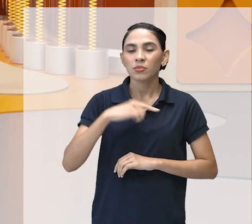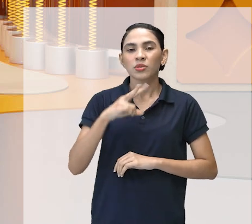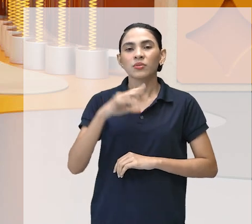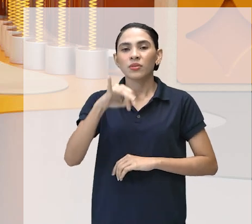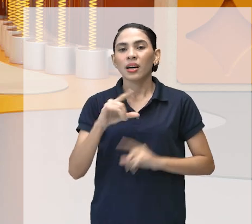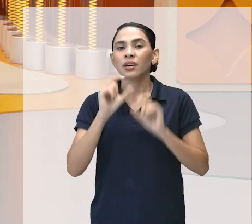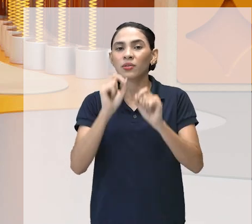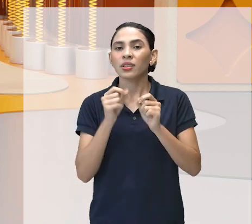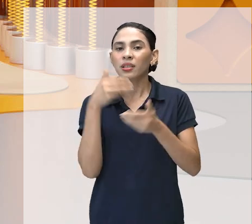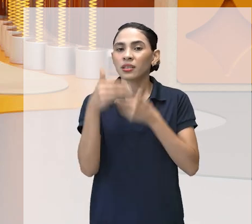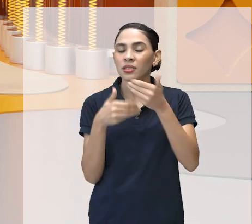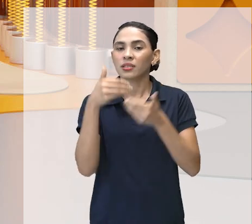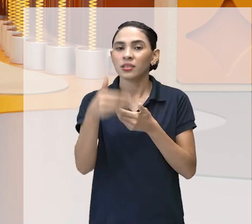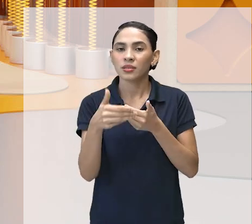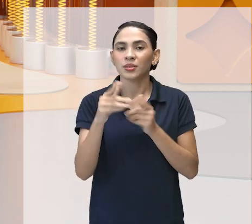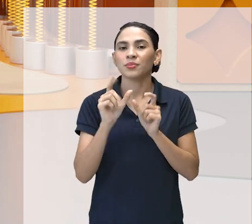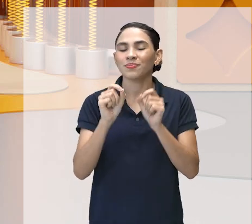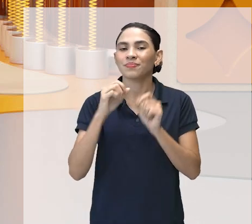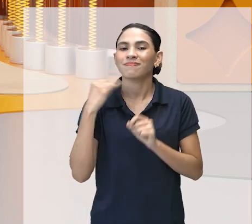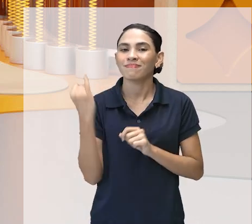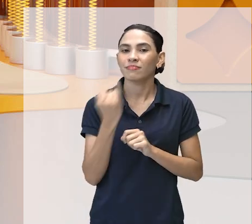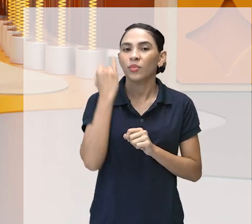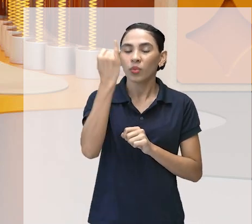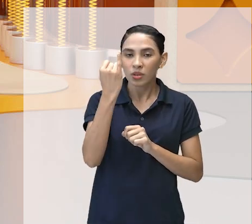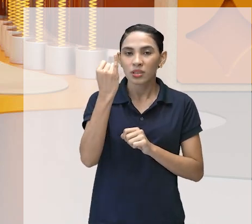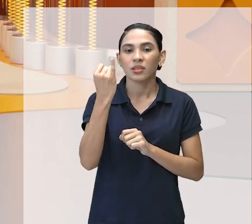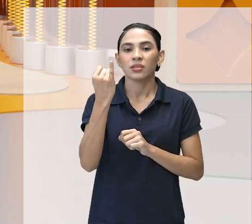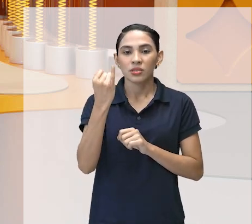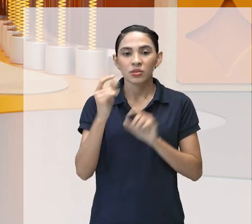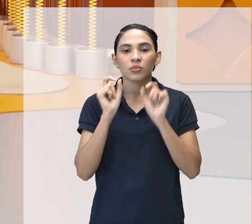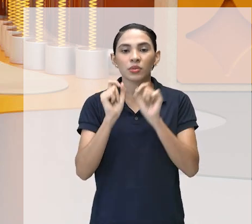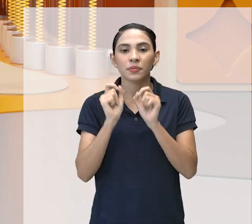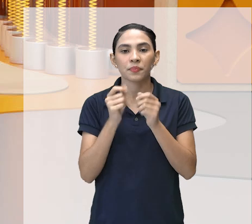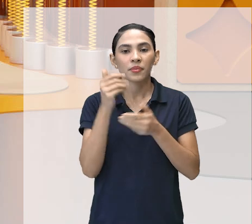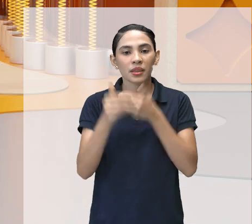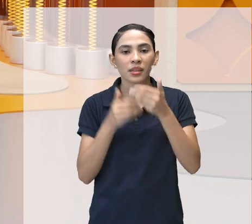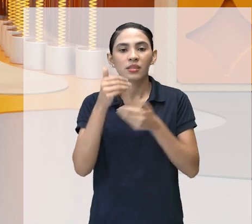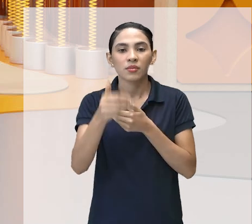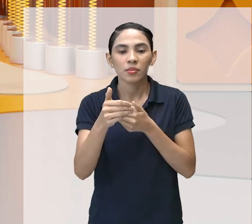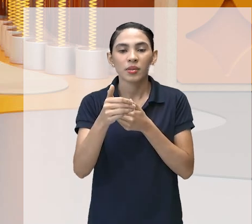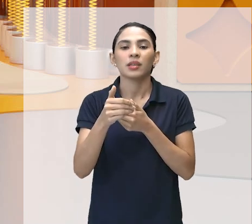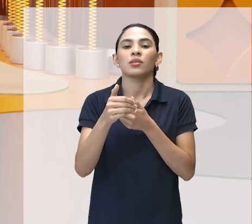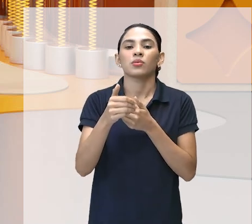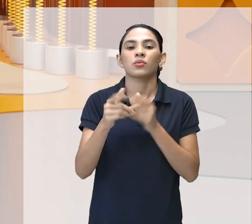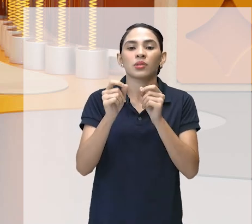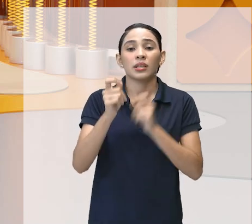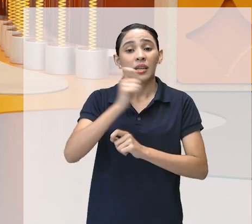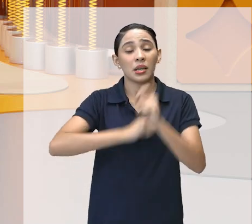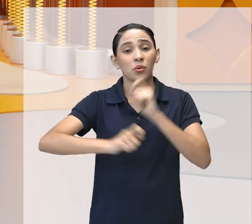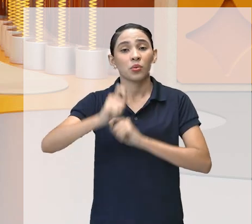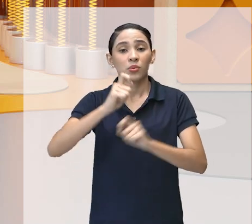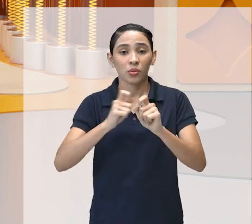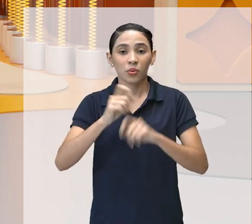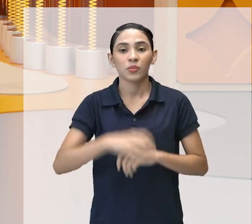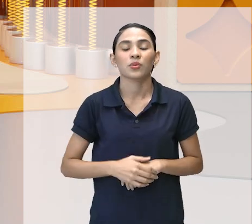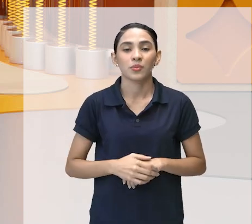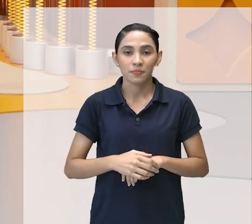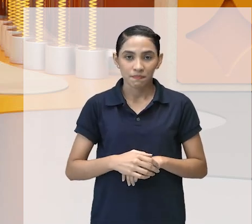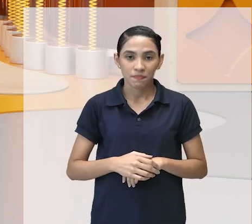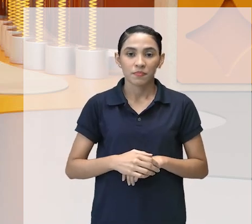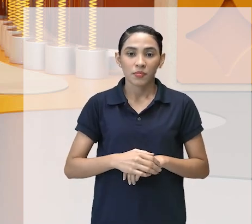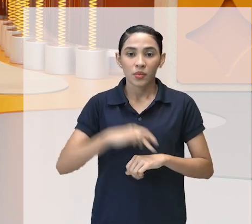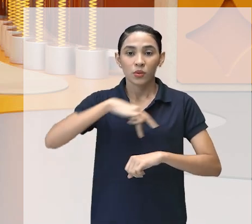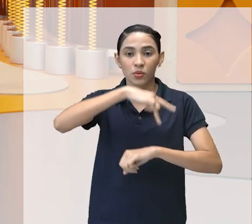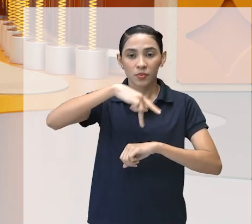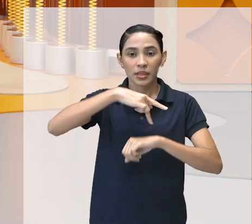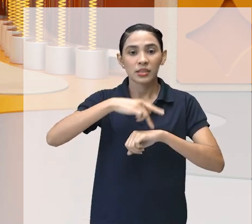aí desempenhando um papel fundamental no desenvolvimento econômico, gente,